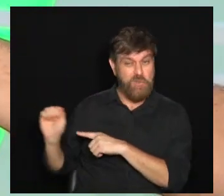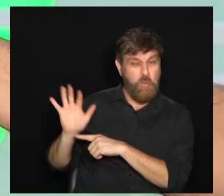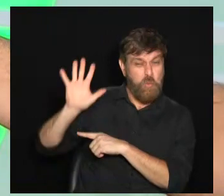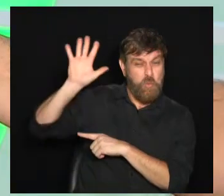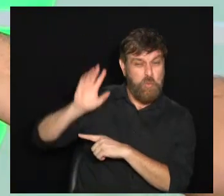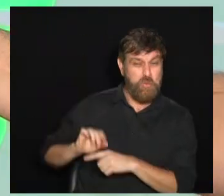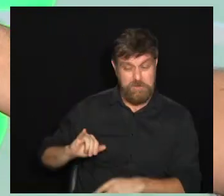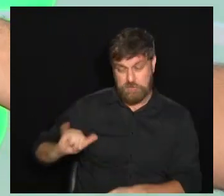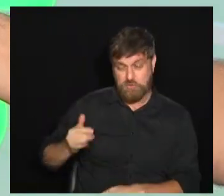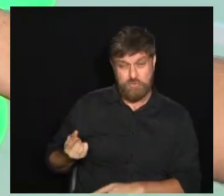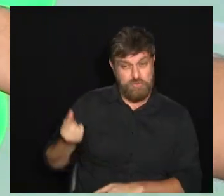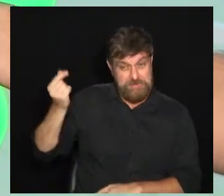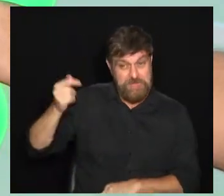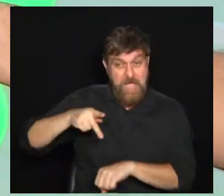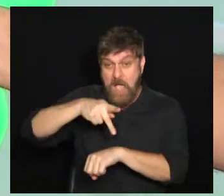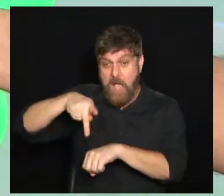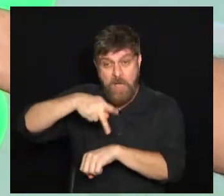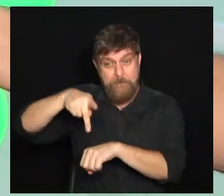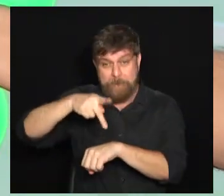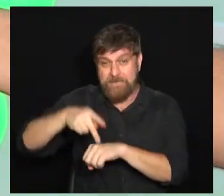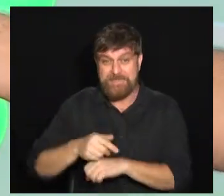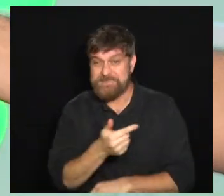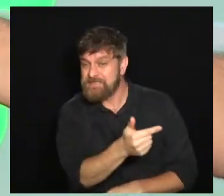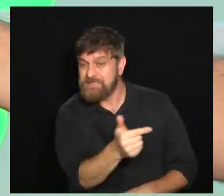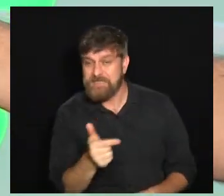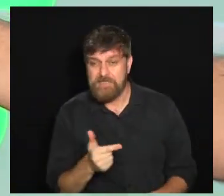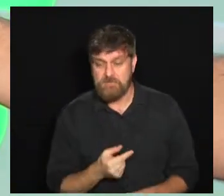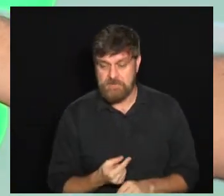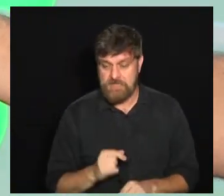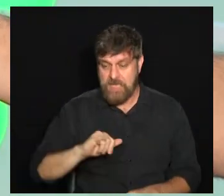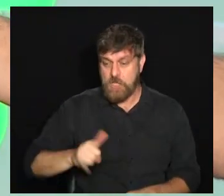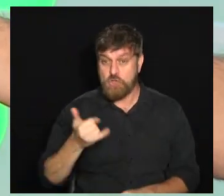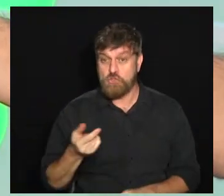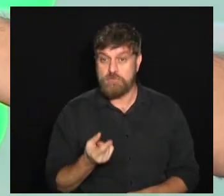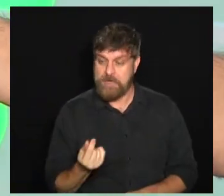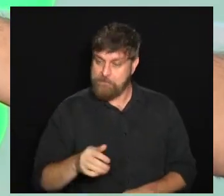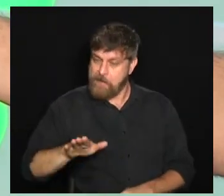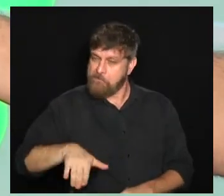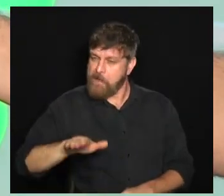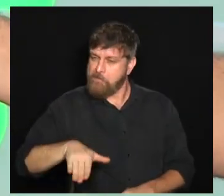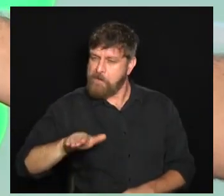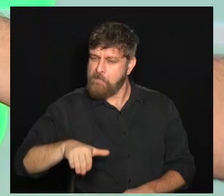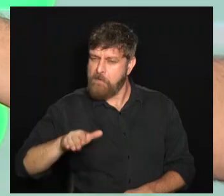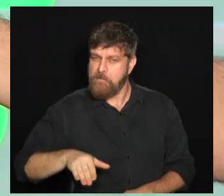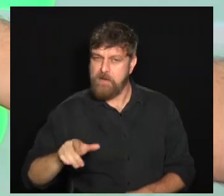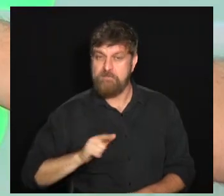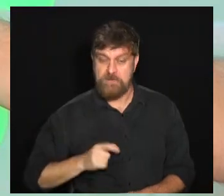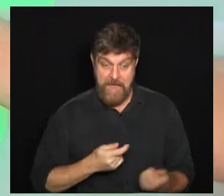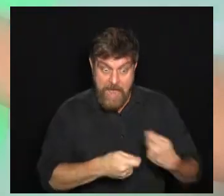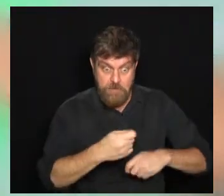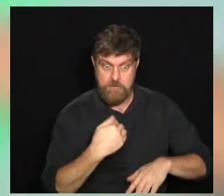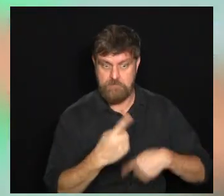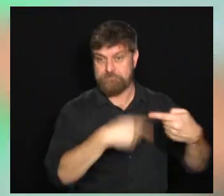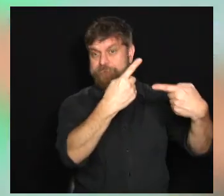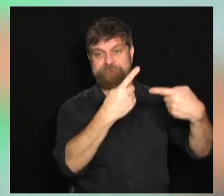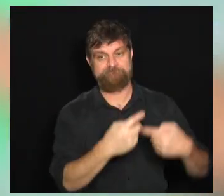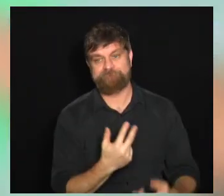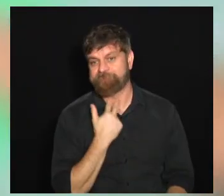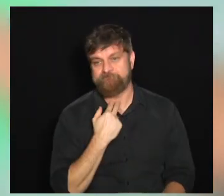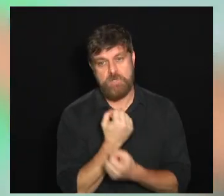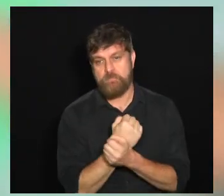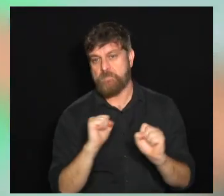países, eles não têm, no âmbito da política monetária, ou seja, a taxa de juros, para baixar muito a taxa de juros e fazer a economia girar.